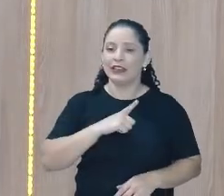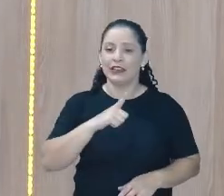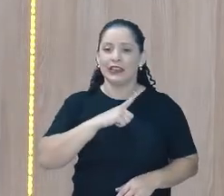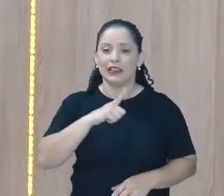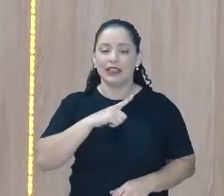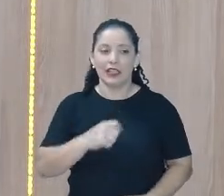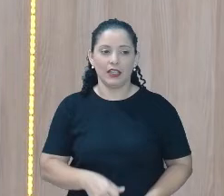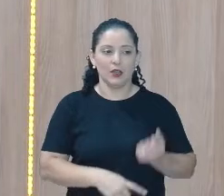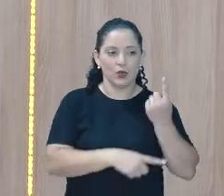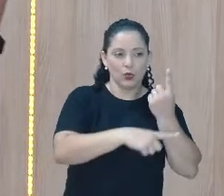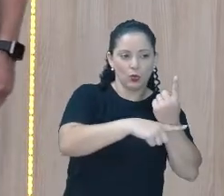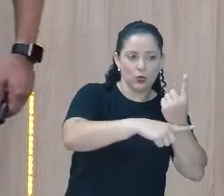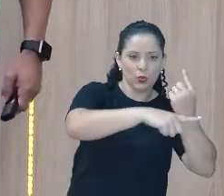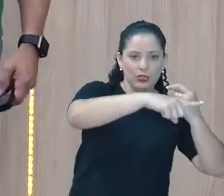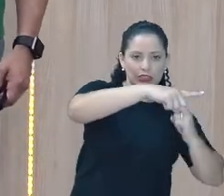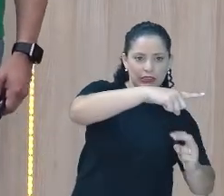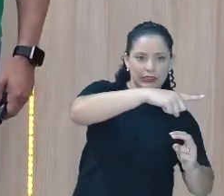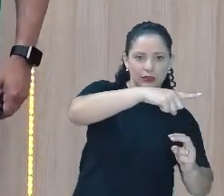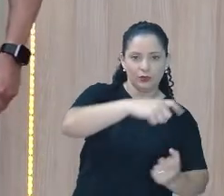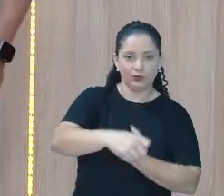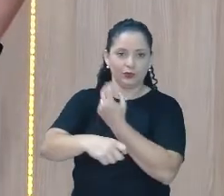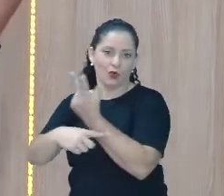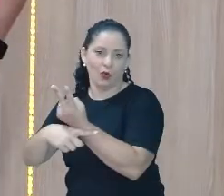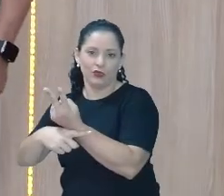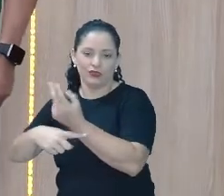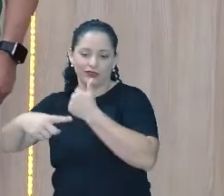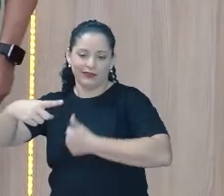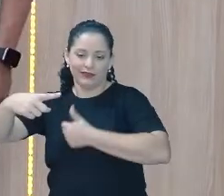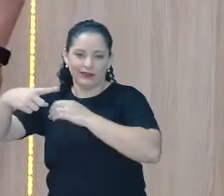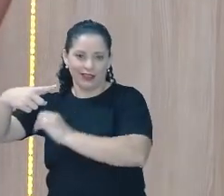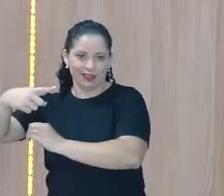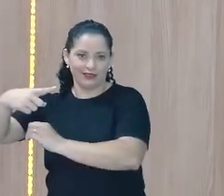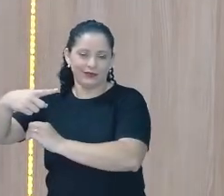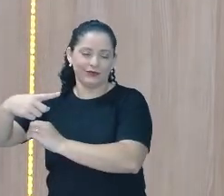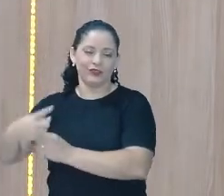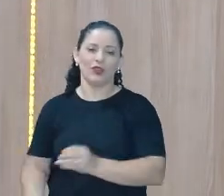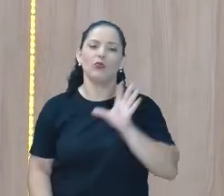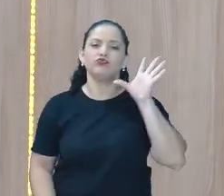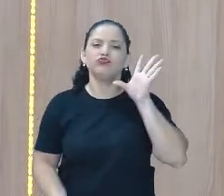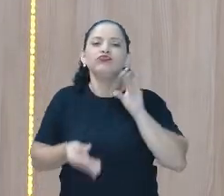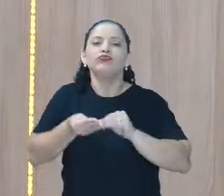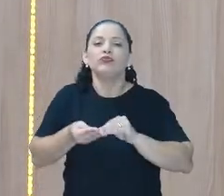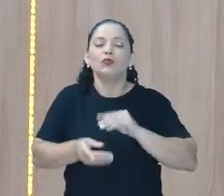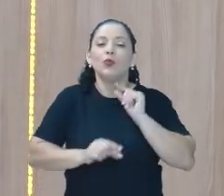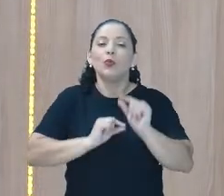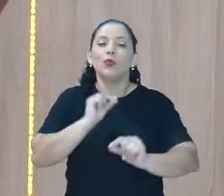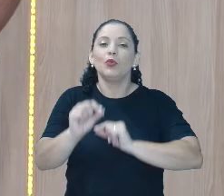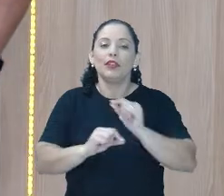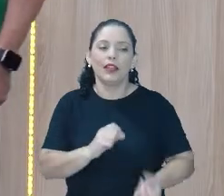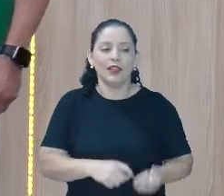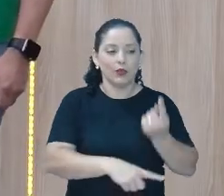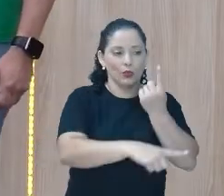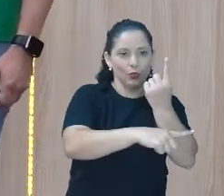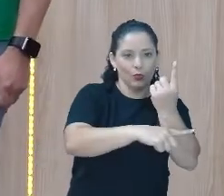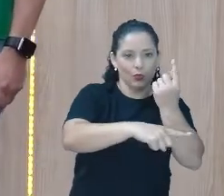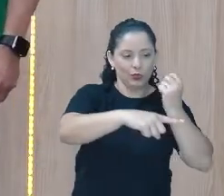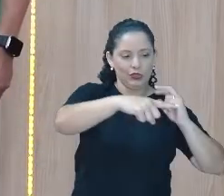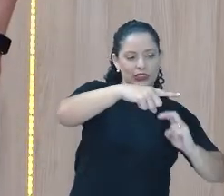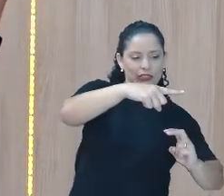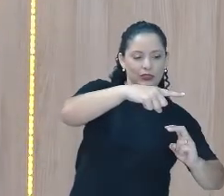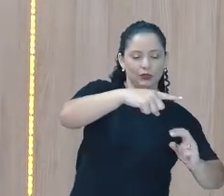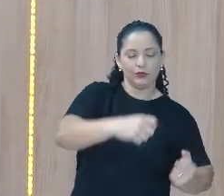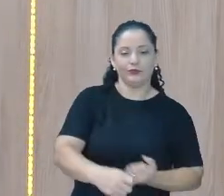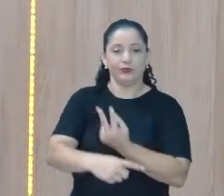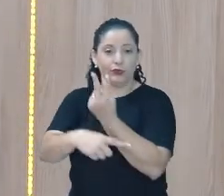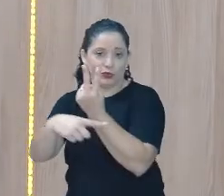nesta fração aqui 2/10. Então, eu posso concluir que 1/5 e 2/10,